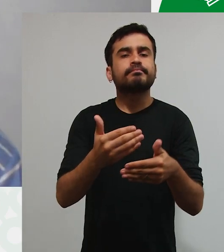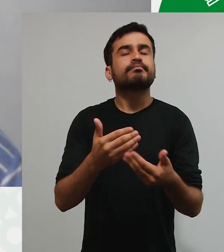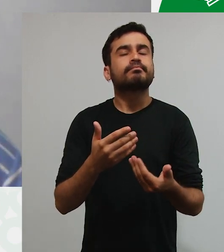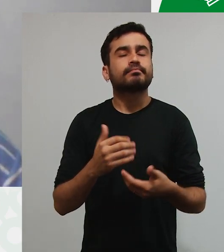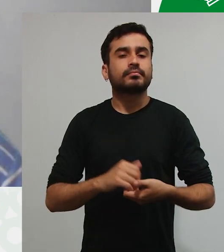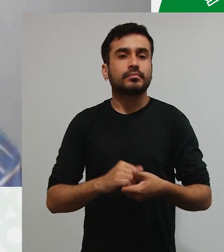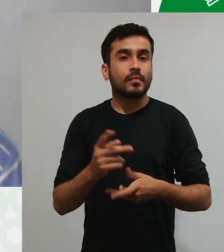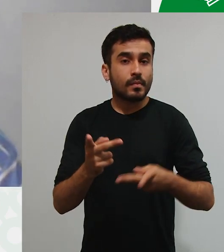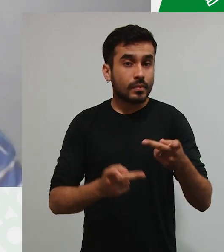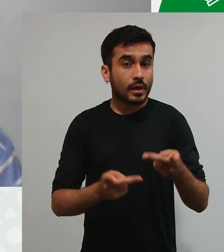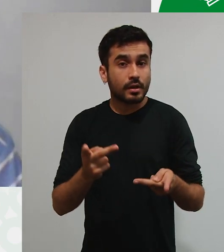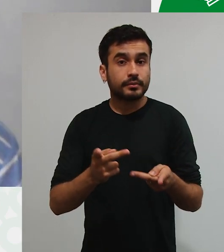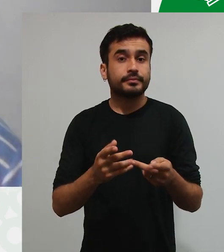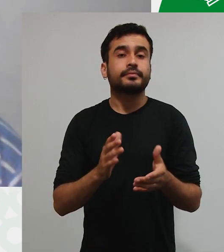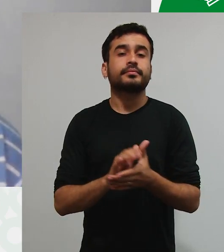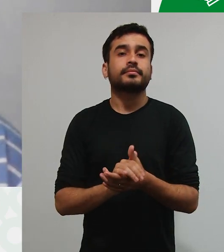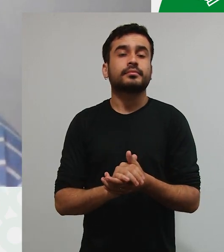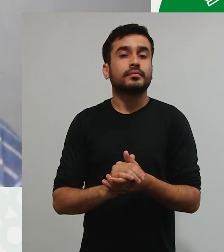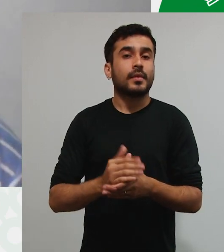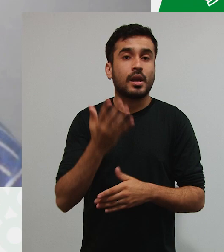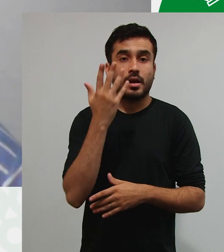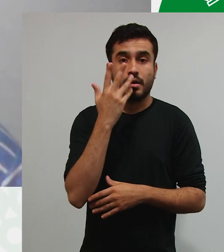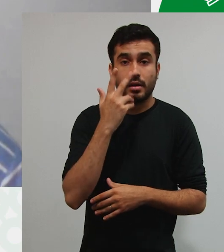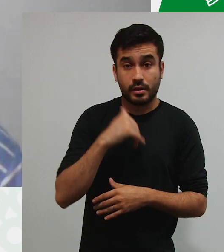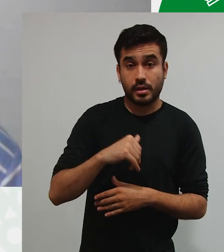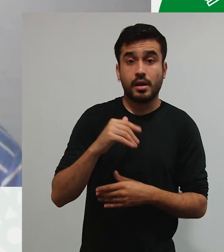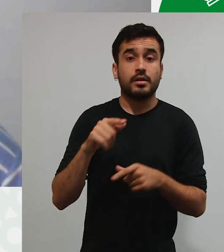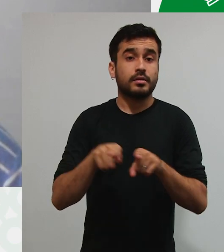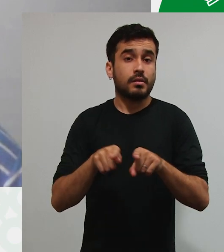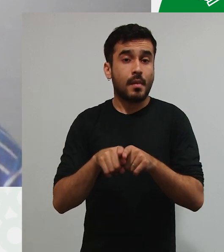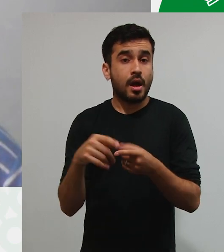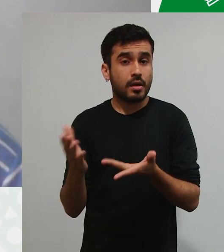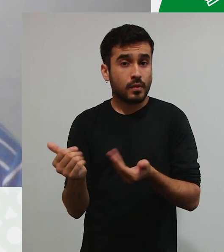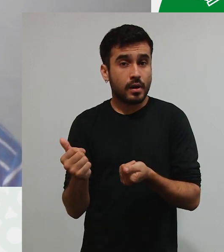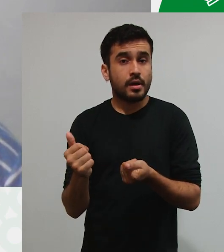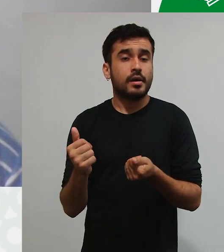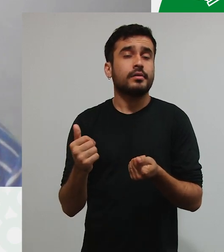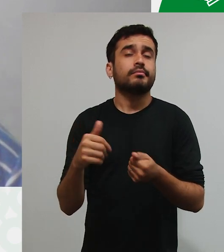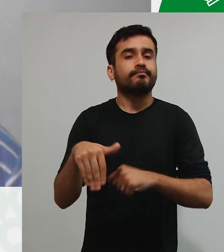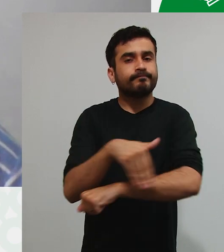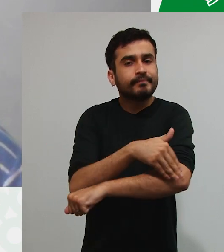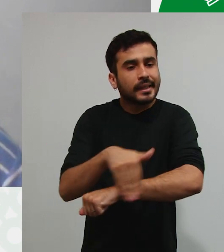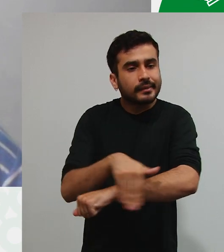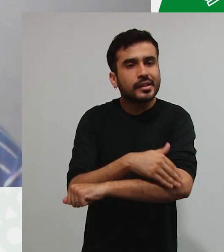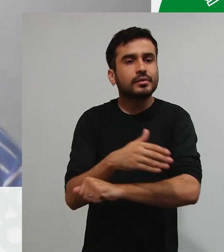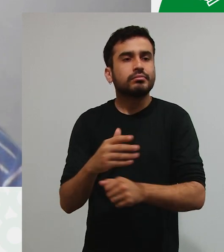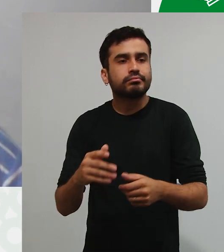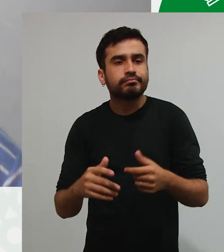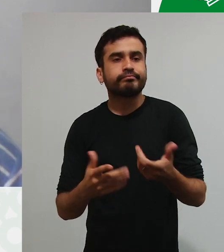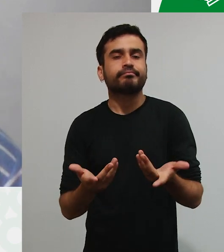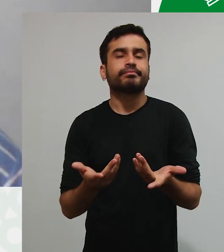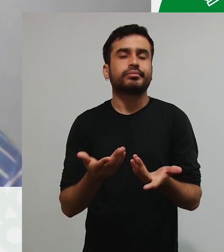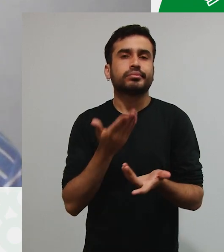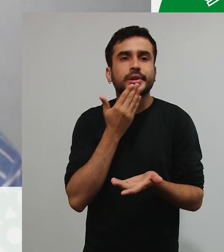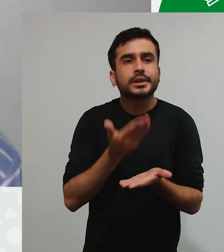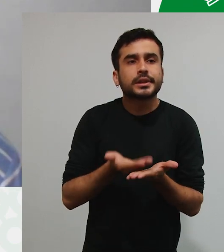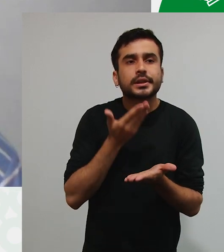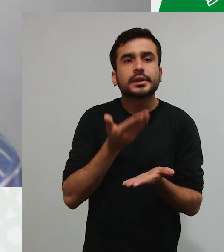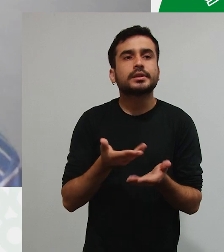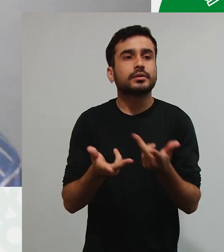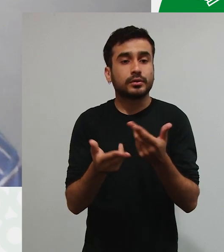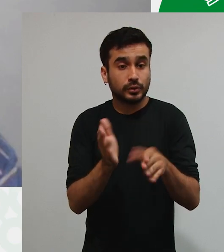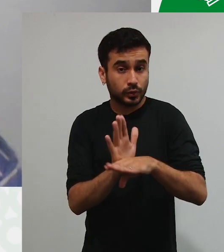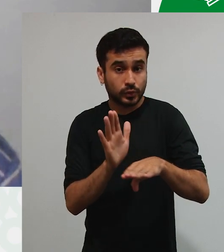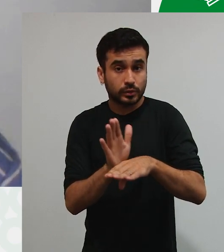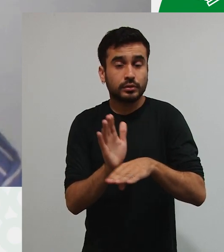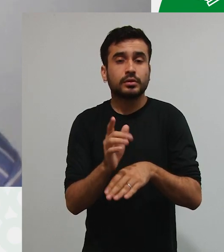mesmo. E começamos aí a implantar a unidade de educação social de rua, que atendia crianças e adolescentes que estavam em situação de